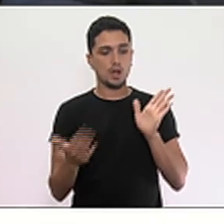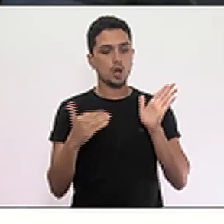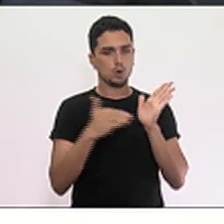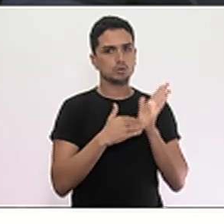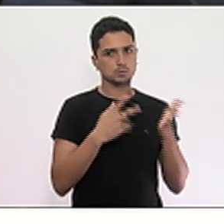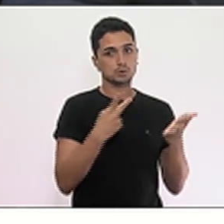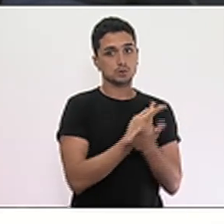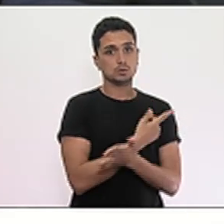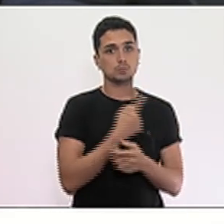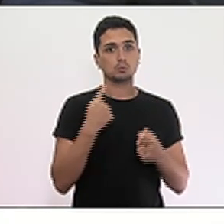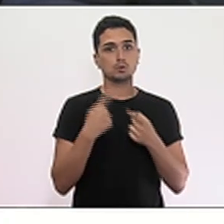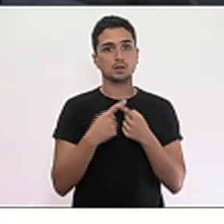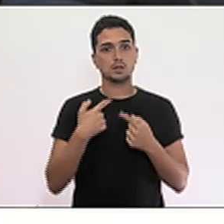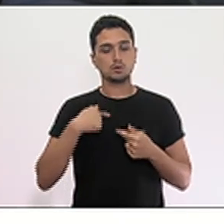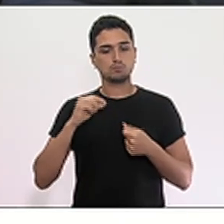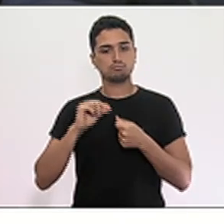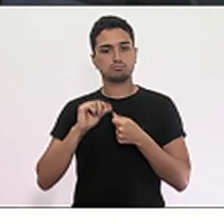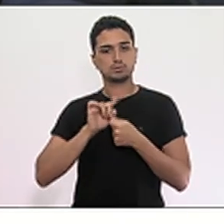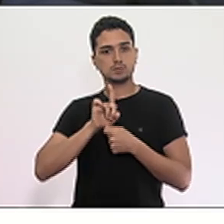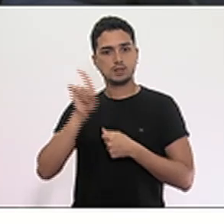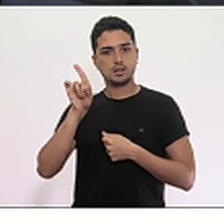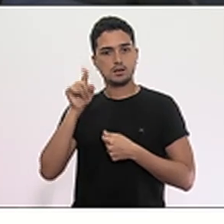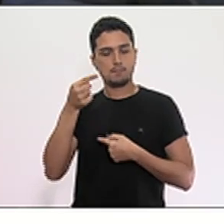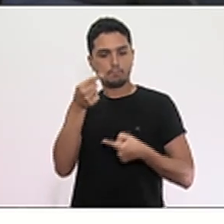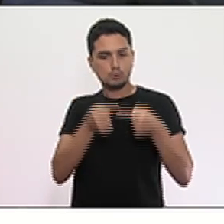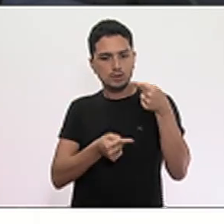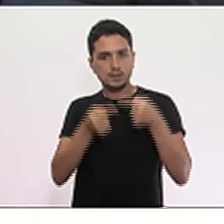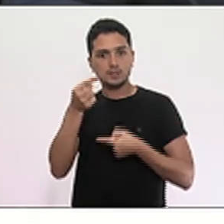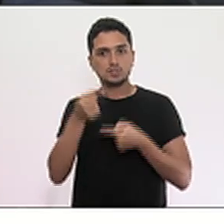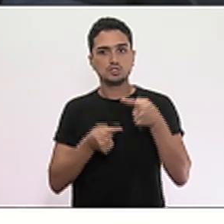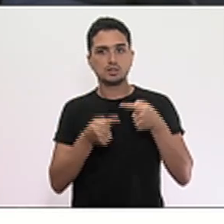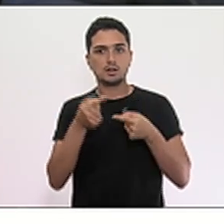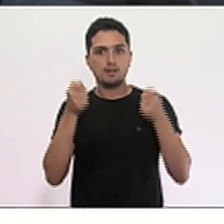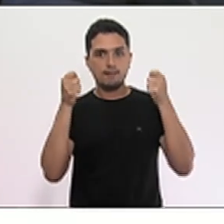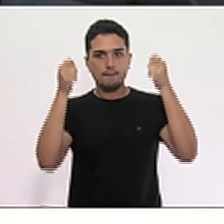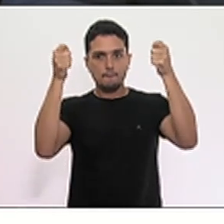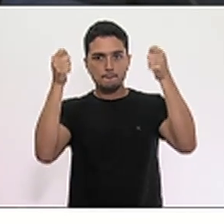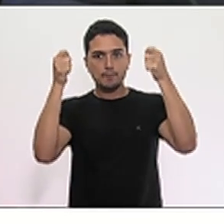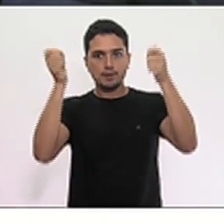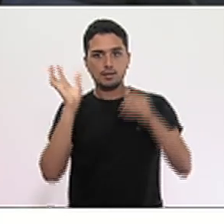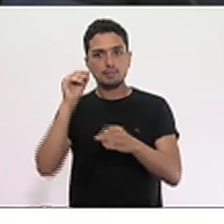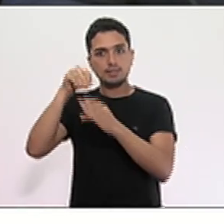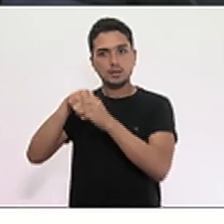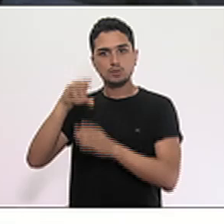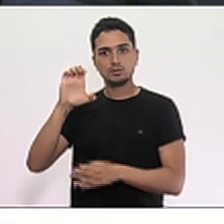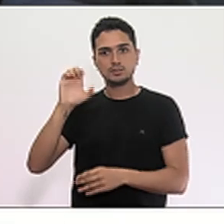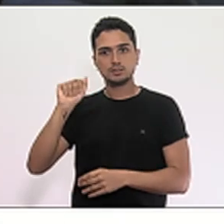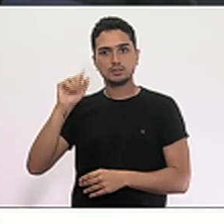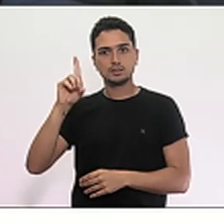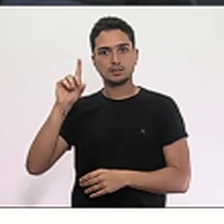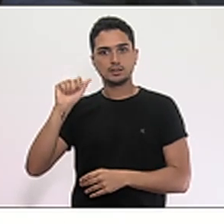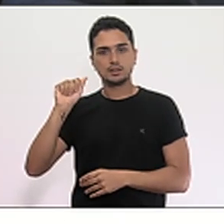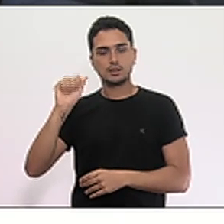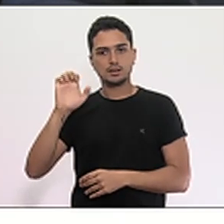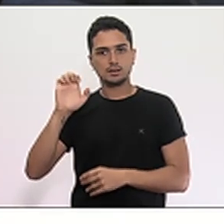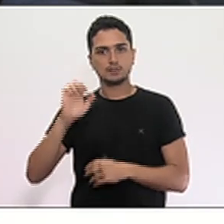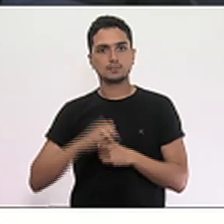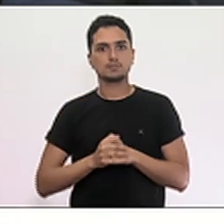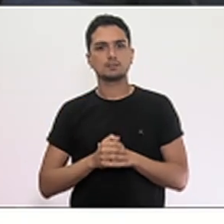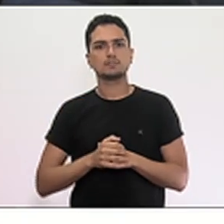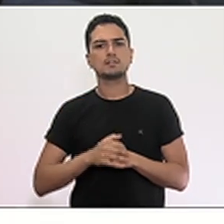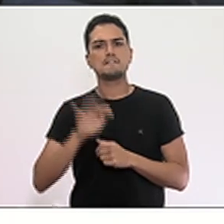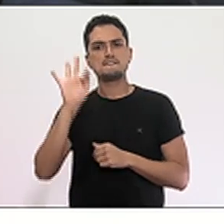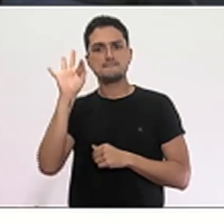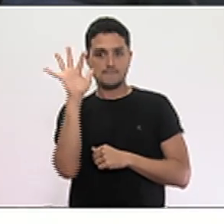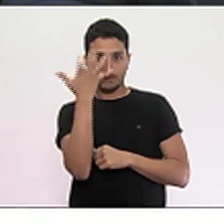campanha política partidária dentro da SEDAI, em fevereiro de 2018, fora da campanha, em uma